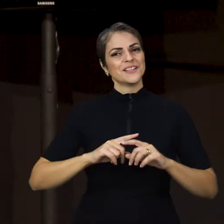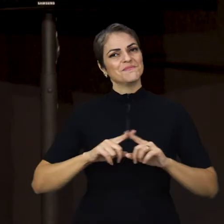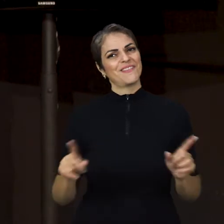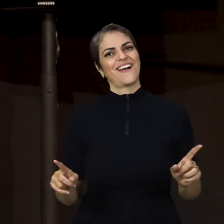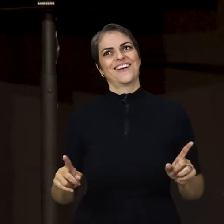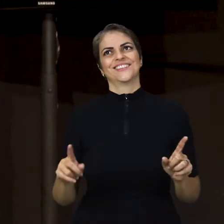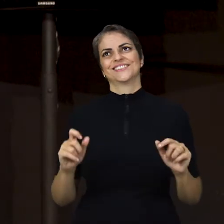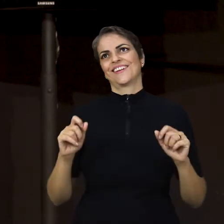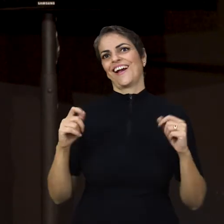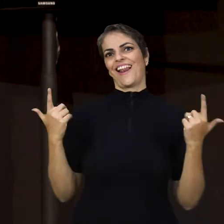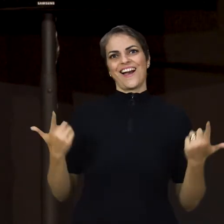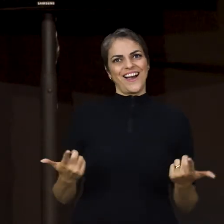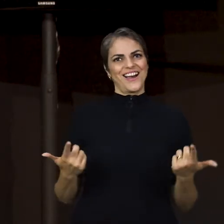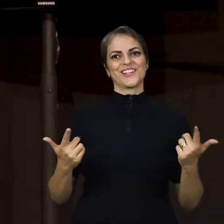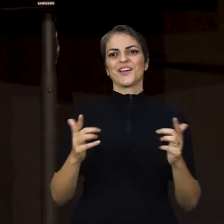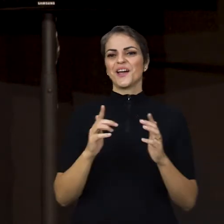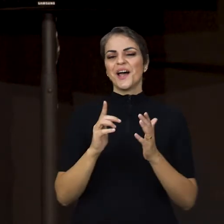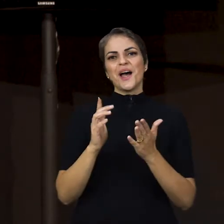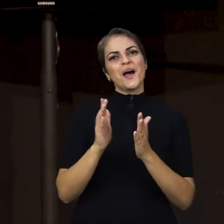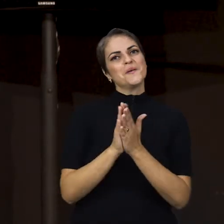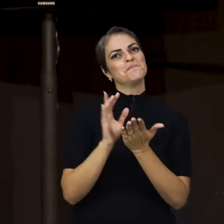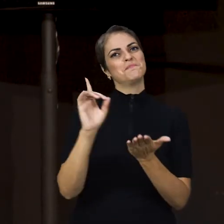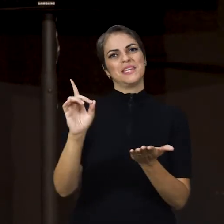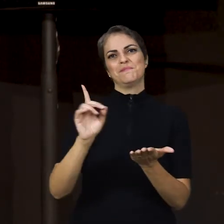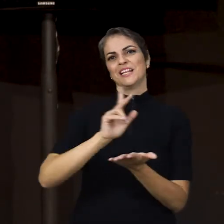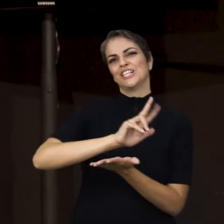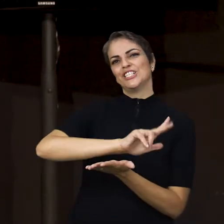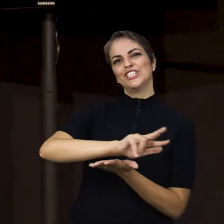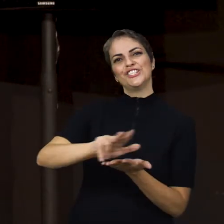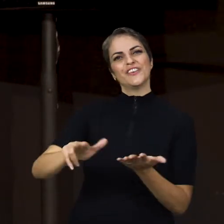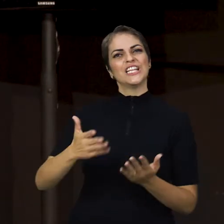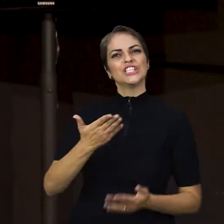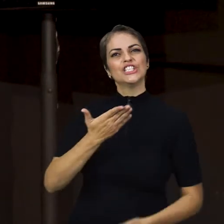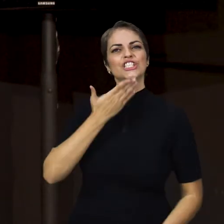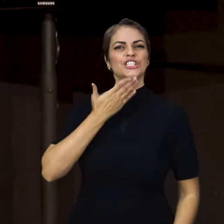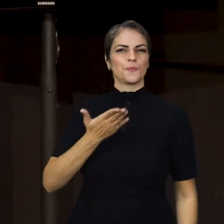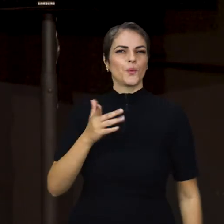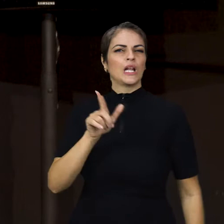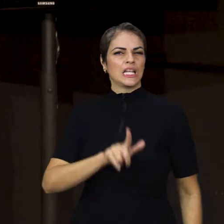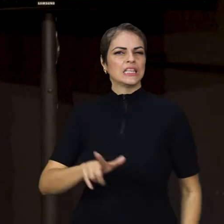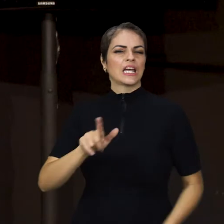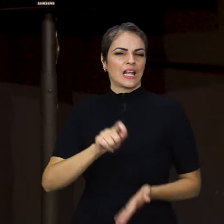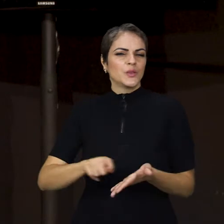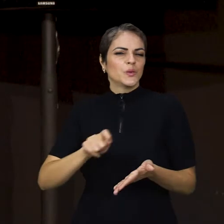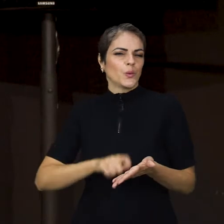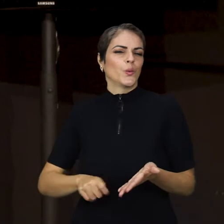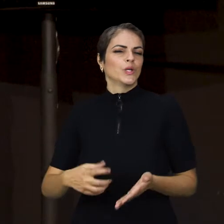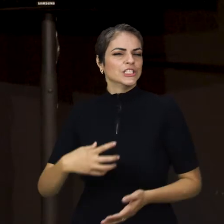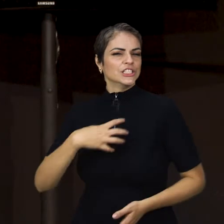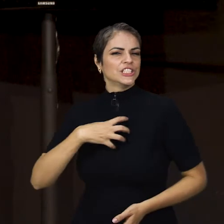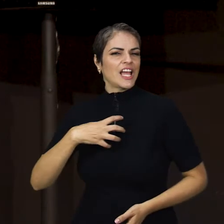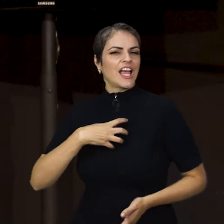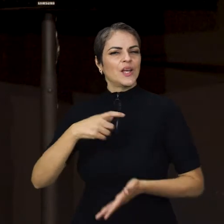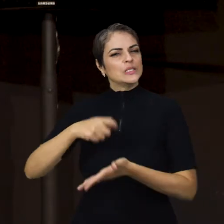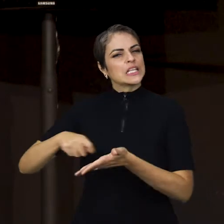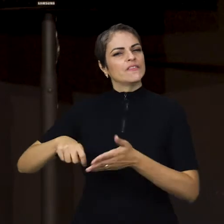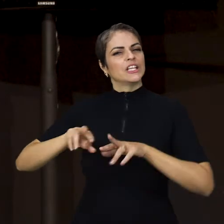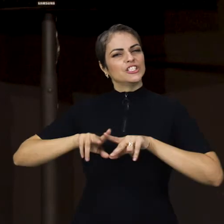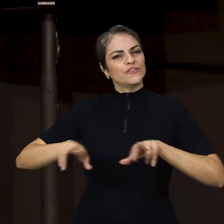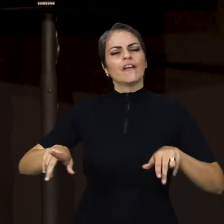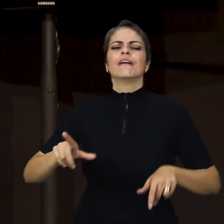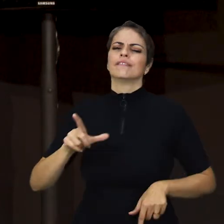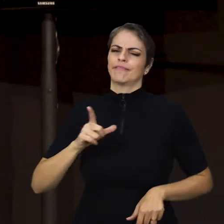um livro tão complexo e com tantos gêneros literários, a gente vai ver isso também mais para frente no nosso curso, tem